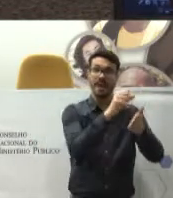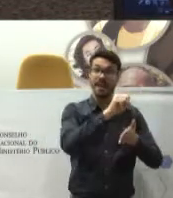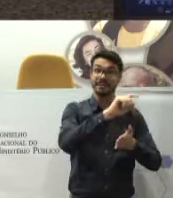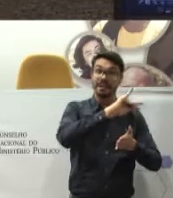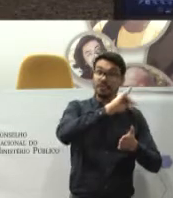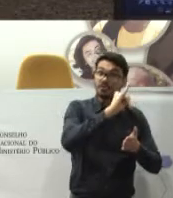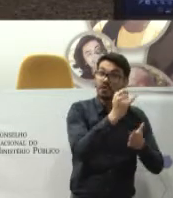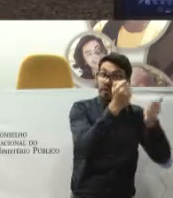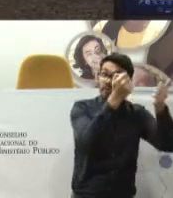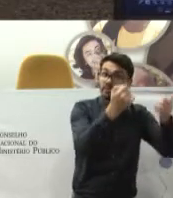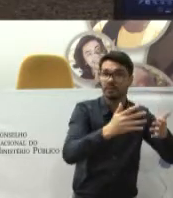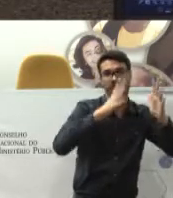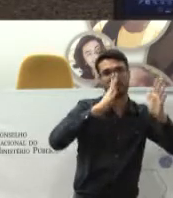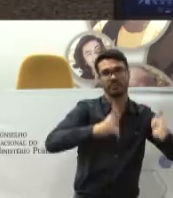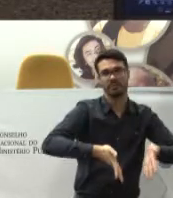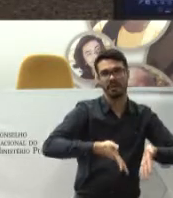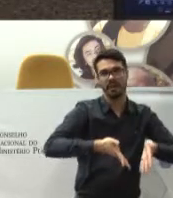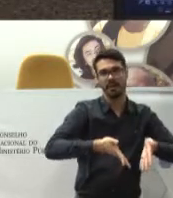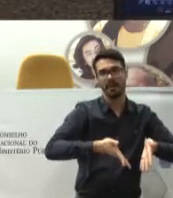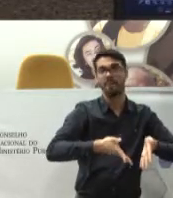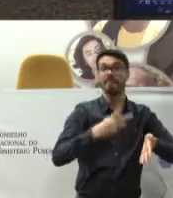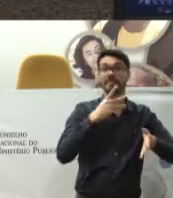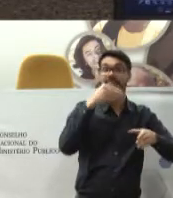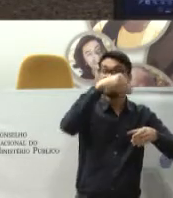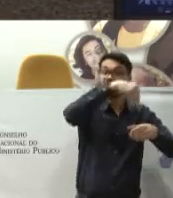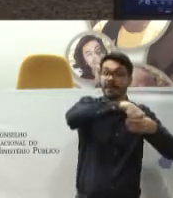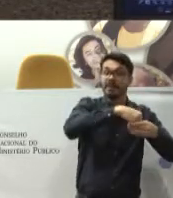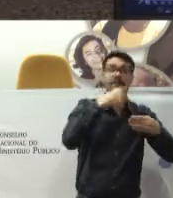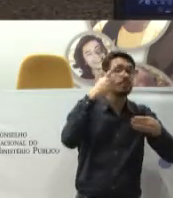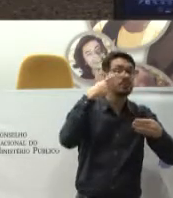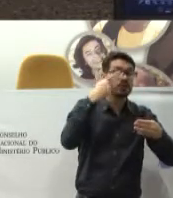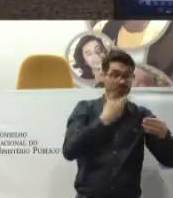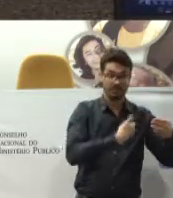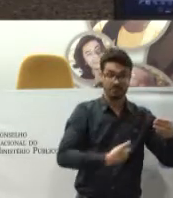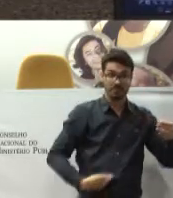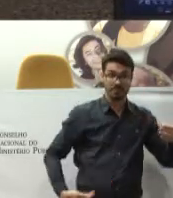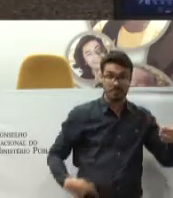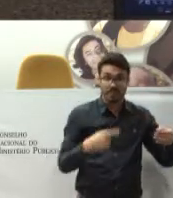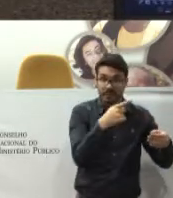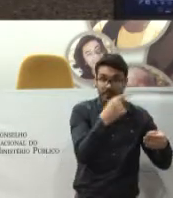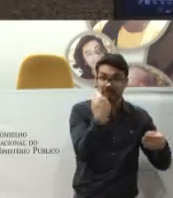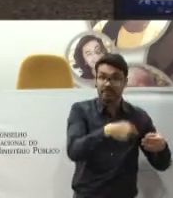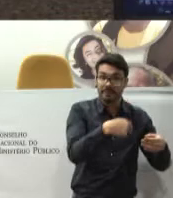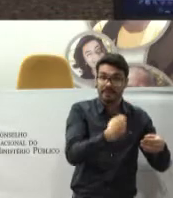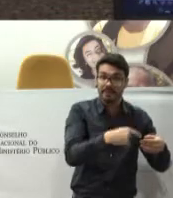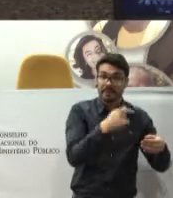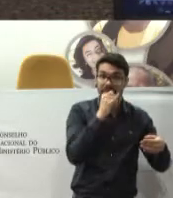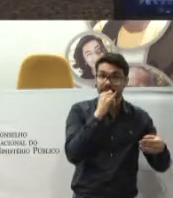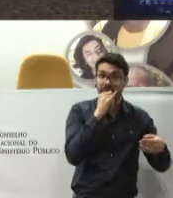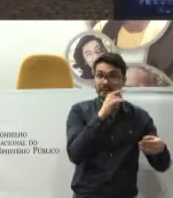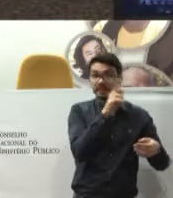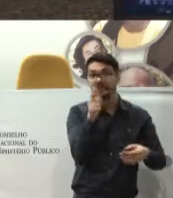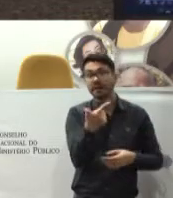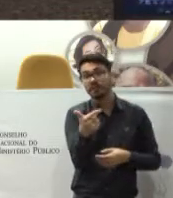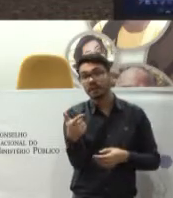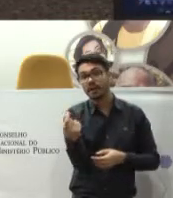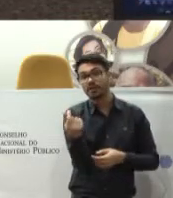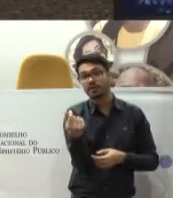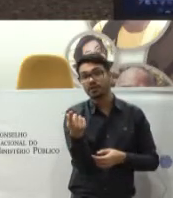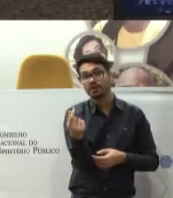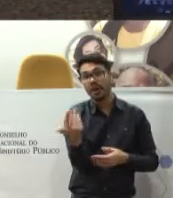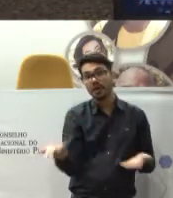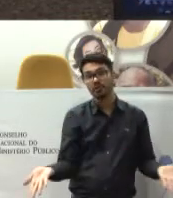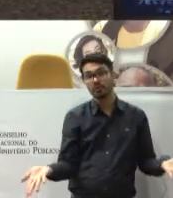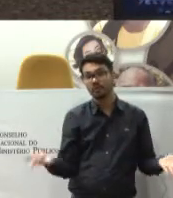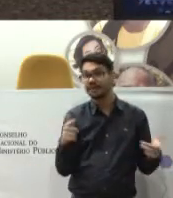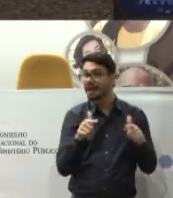falou. Fora da política pública, você tem que demonstrar a sua hipossuficiência. Eu